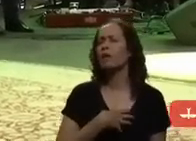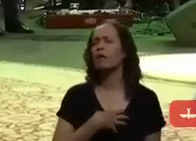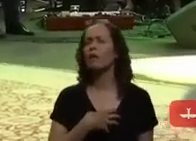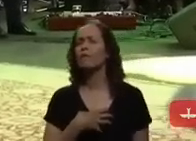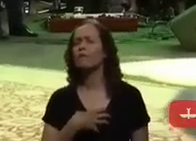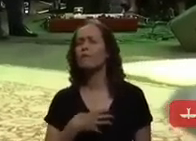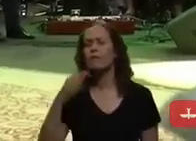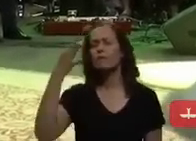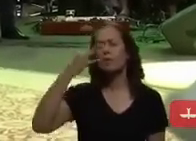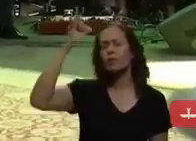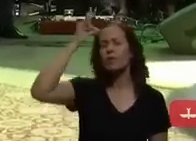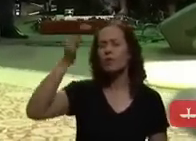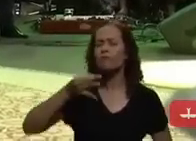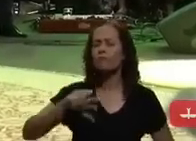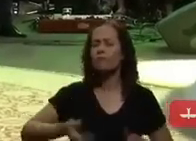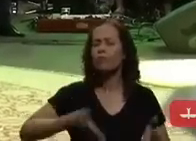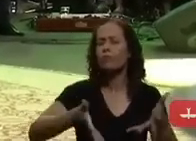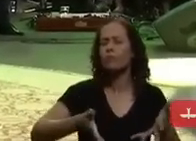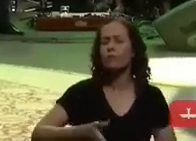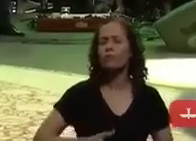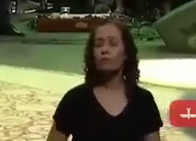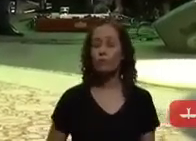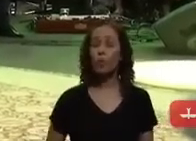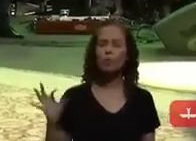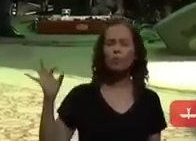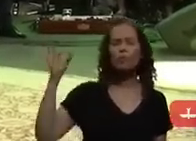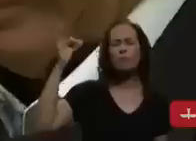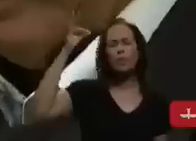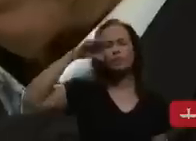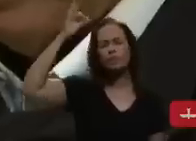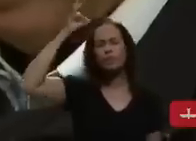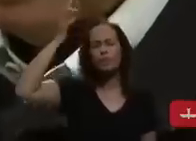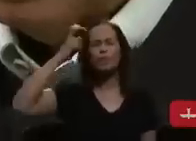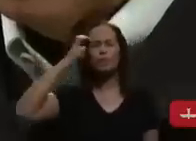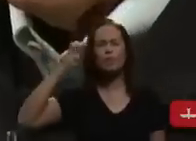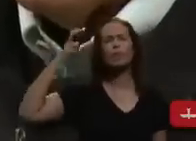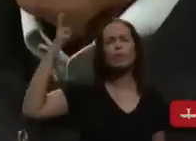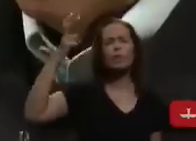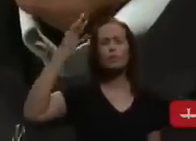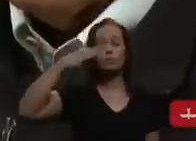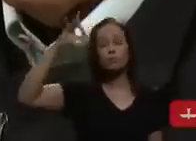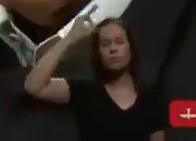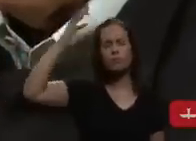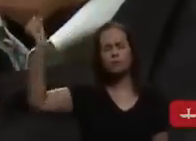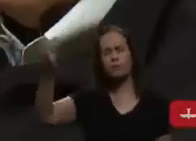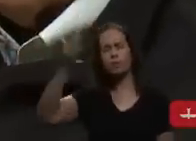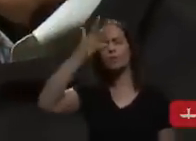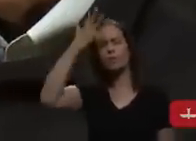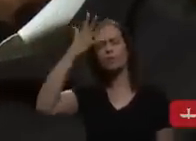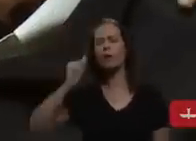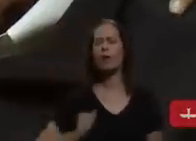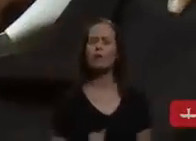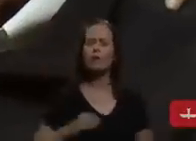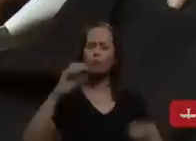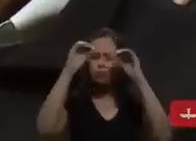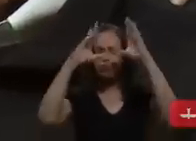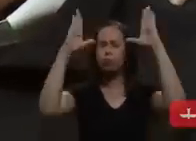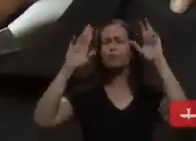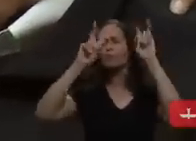Espírito Santo, Espírito de sabedoria e de revelação no conhecimento do